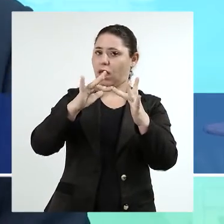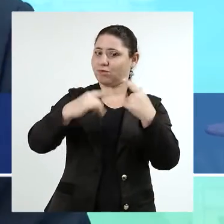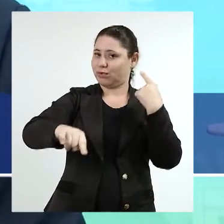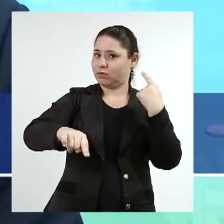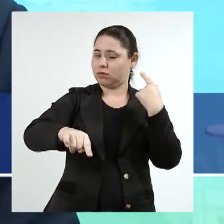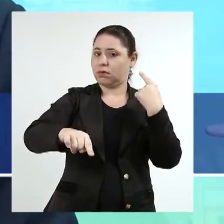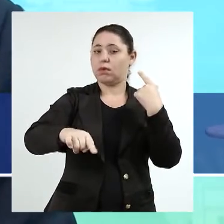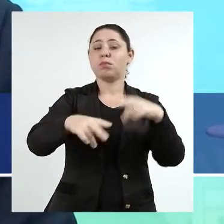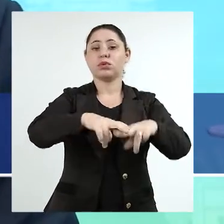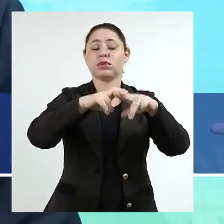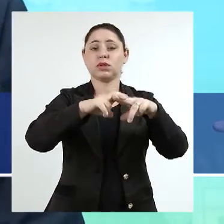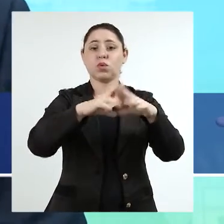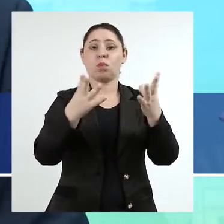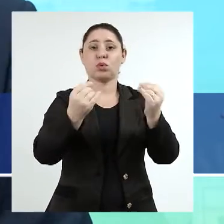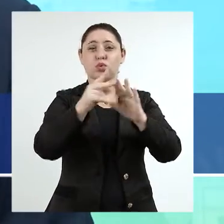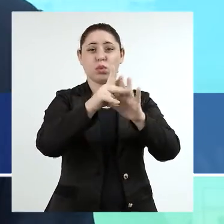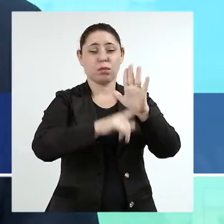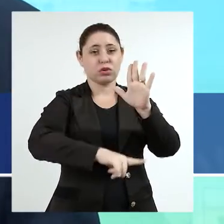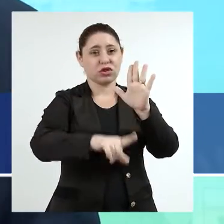muitos projetos são de